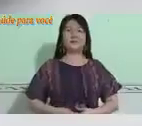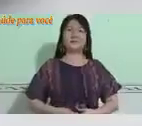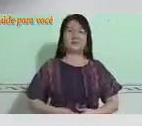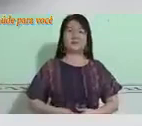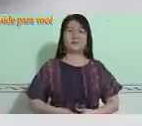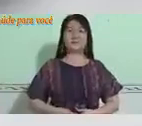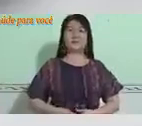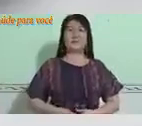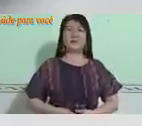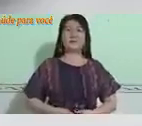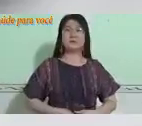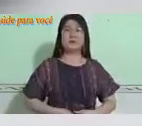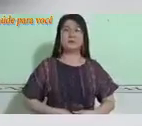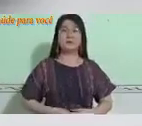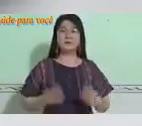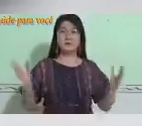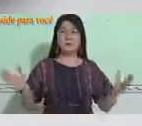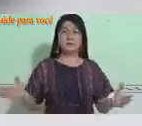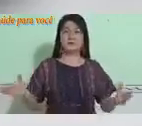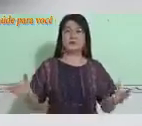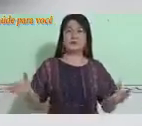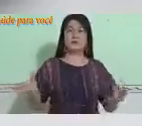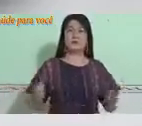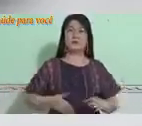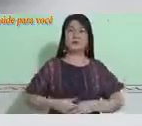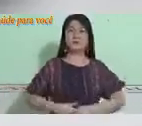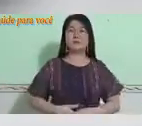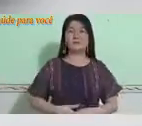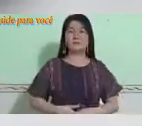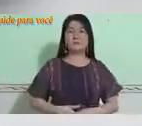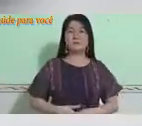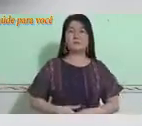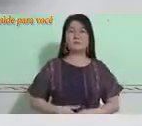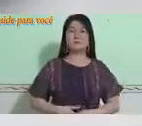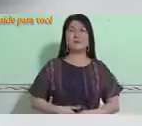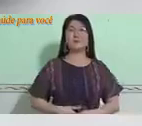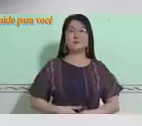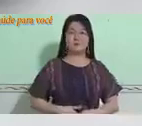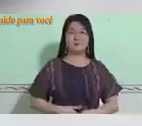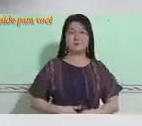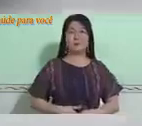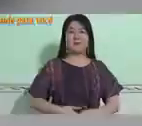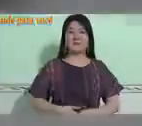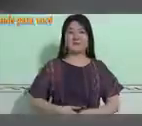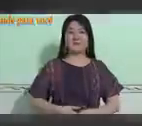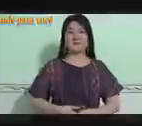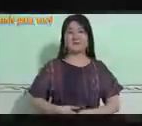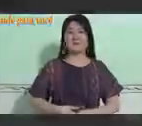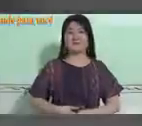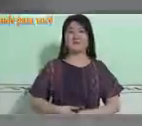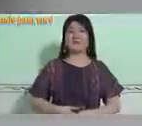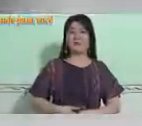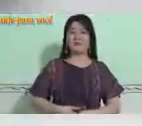presença de gordura na urina e não é considerada normal, devendo ser investigada através de outros exames para avaliar a